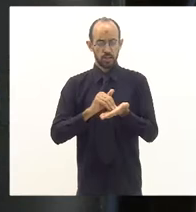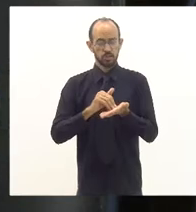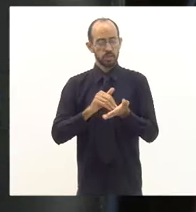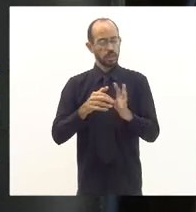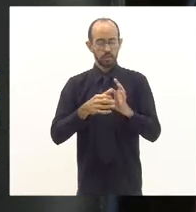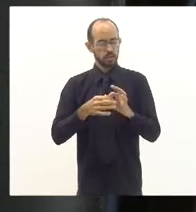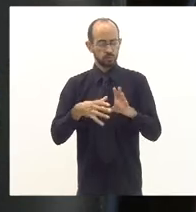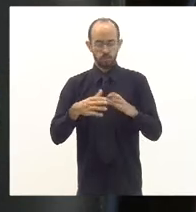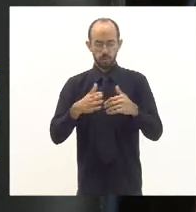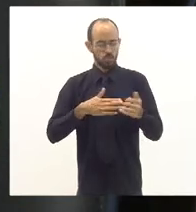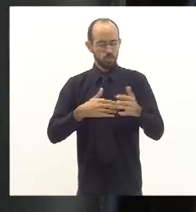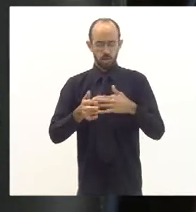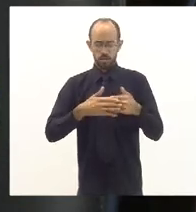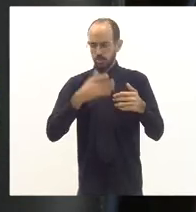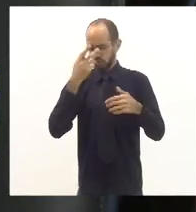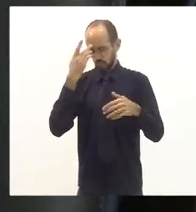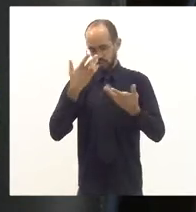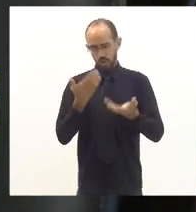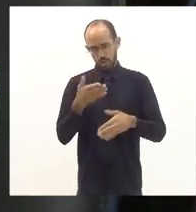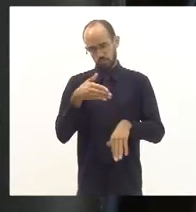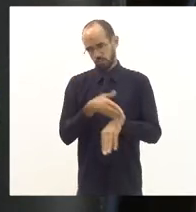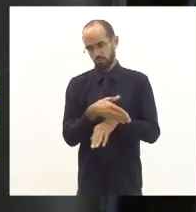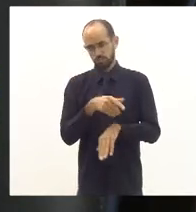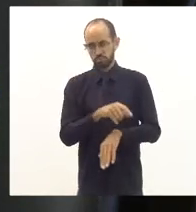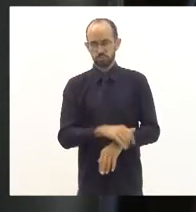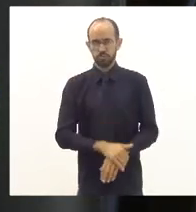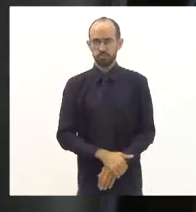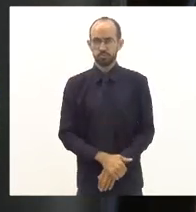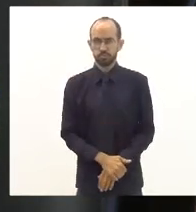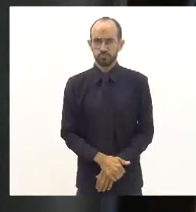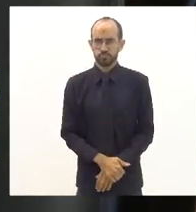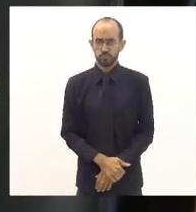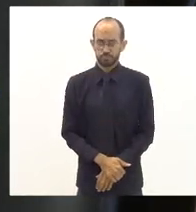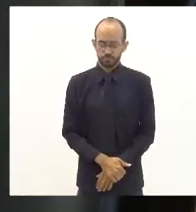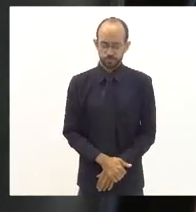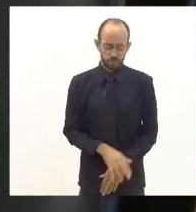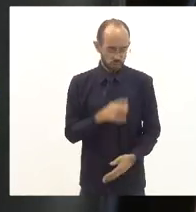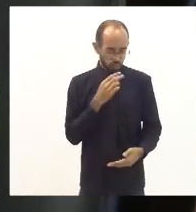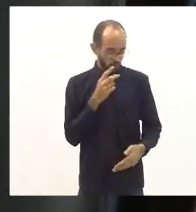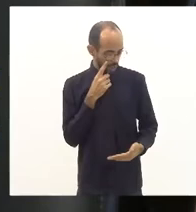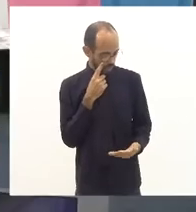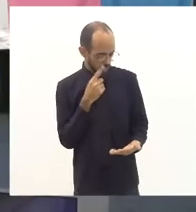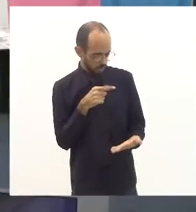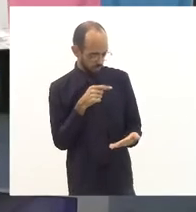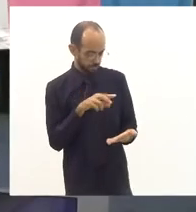quiser acessar. Não sei se eu esqueci de alguma coisa. Deixa eu olhar aqui.